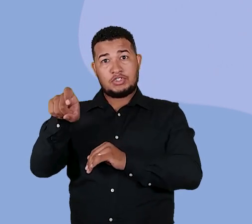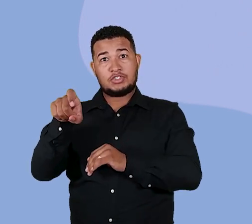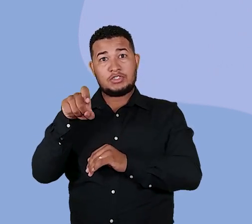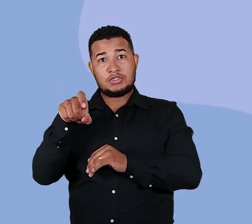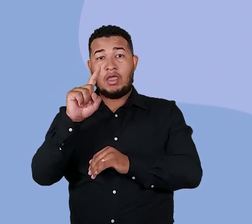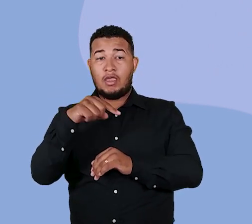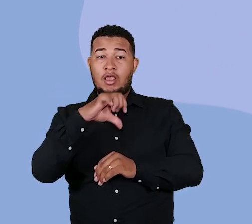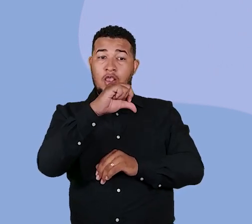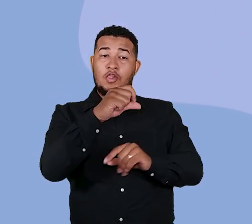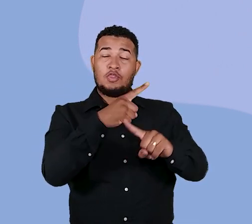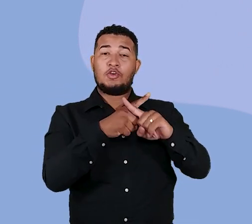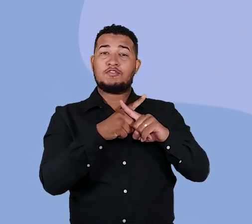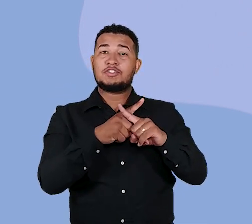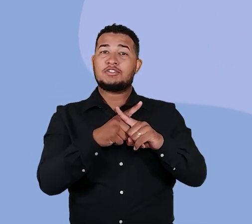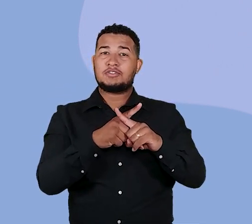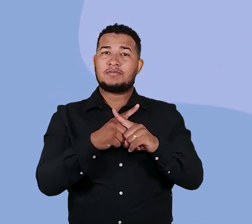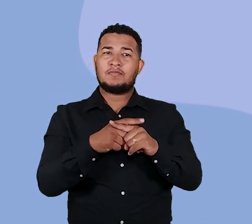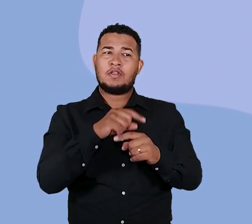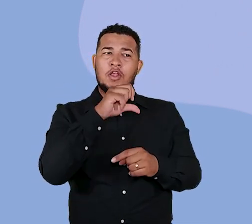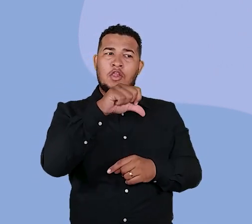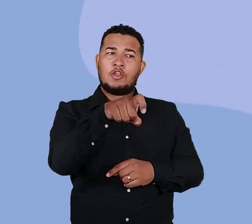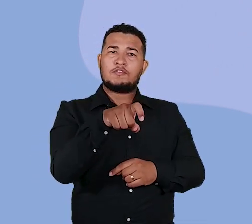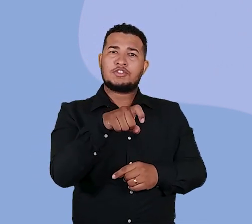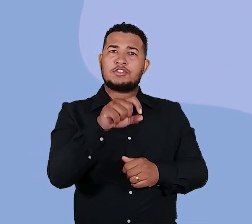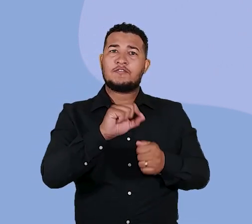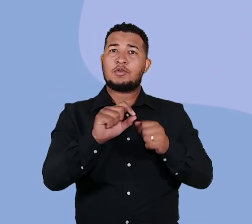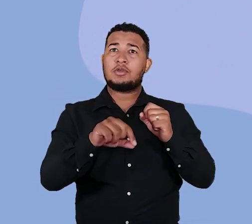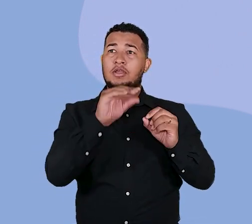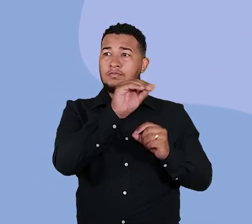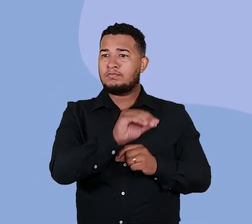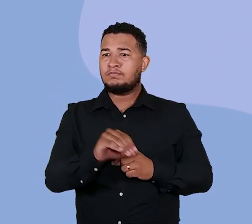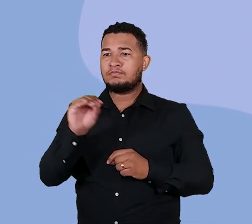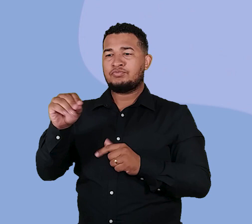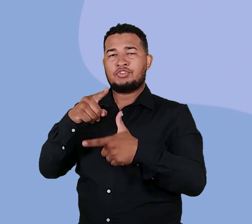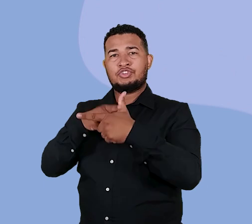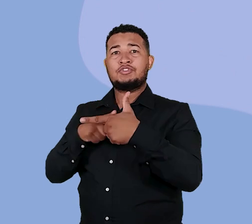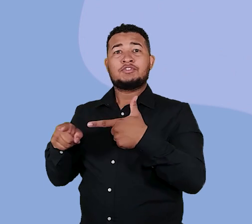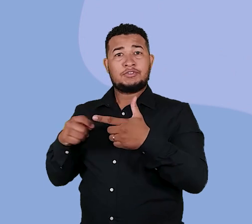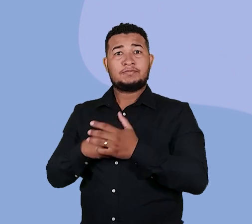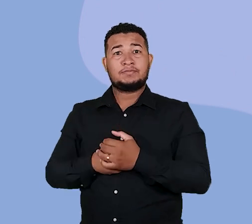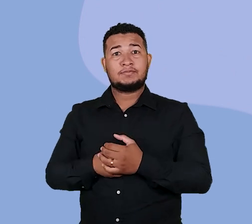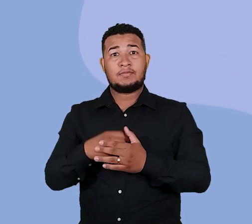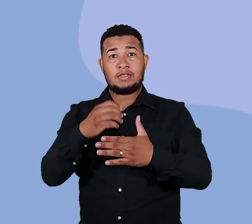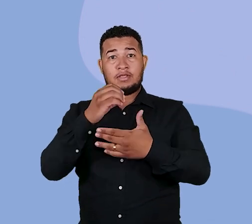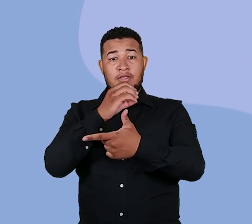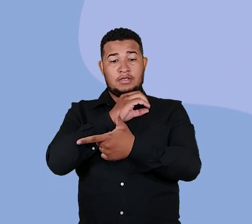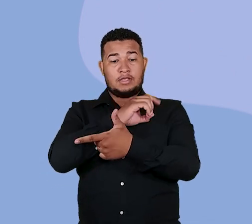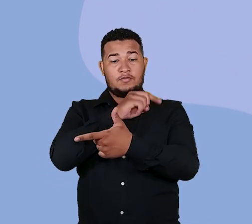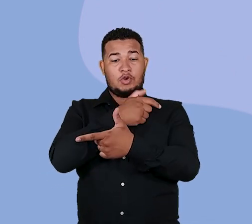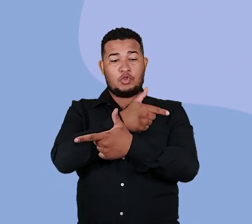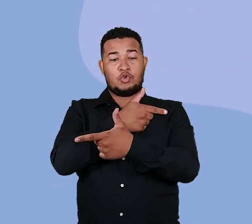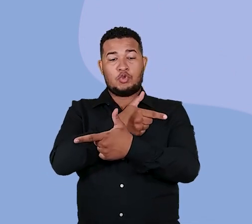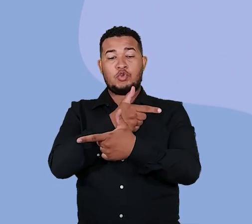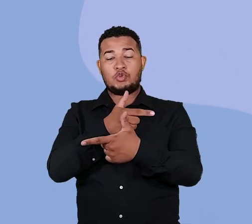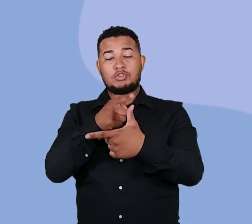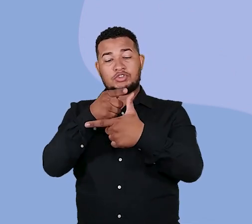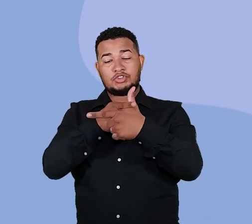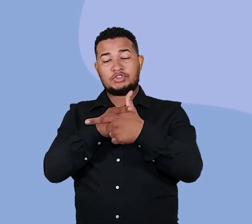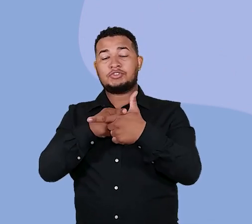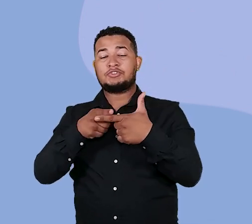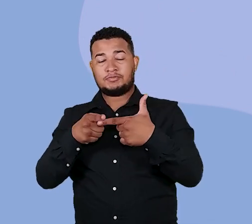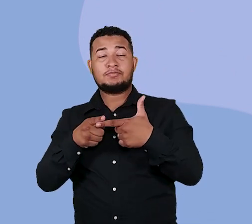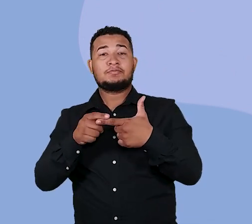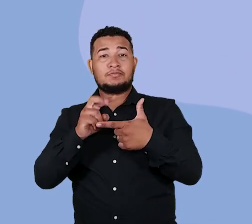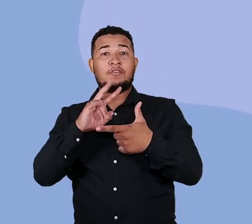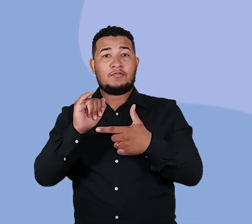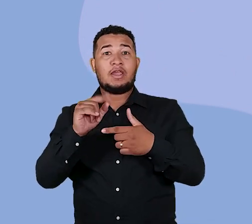dar 9x. O que você faz com esse 9 aí, hein? Joga ele para lá dividindo. Pronto! 0,222